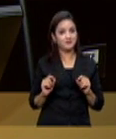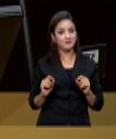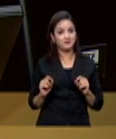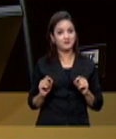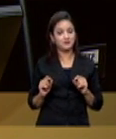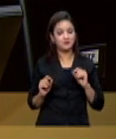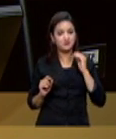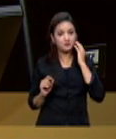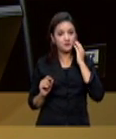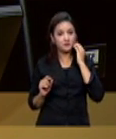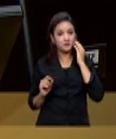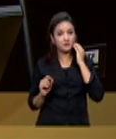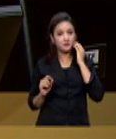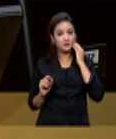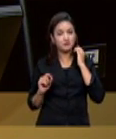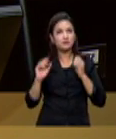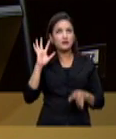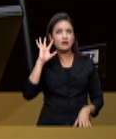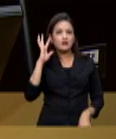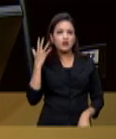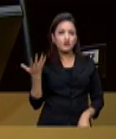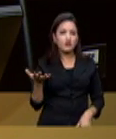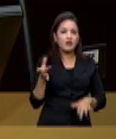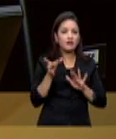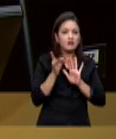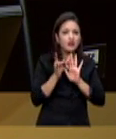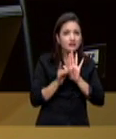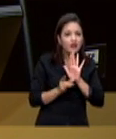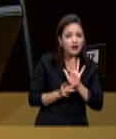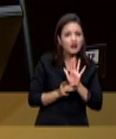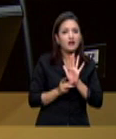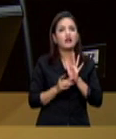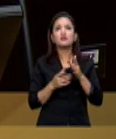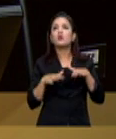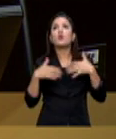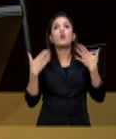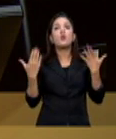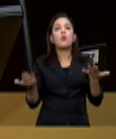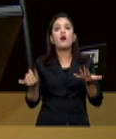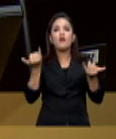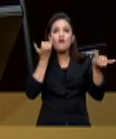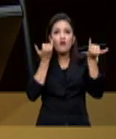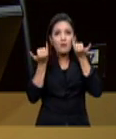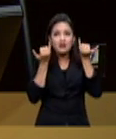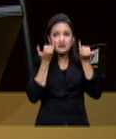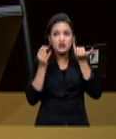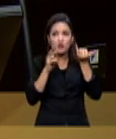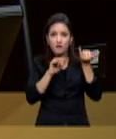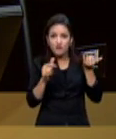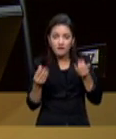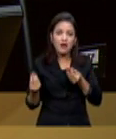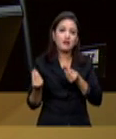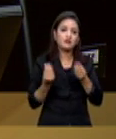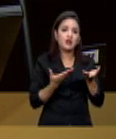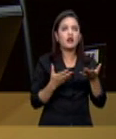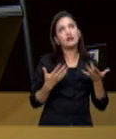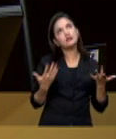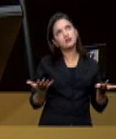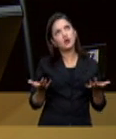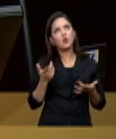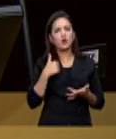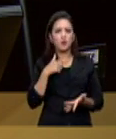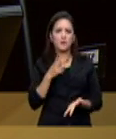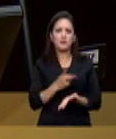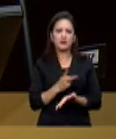forma, definir cuidadosamente os dados que são necessários e que podem ser expostos, eu estou mantendo, em princípio, não